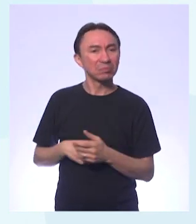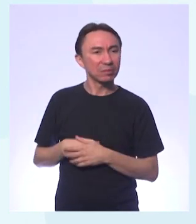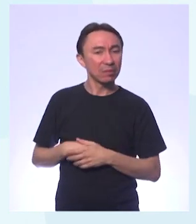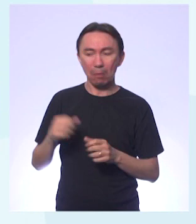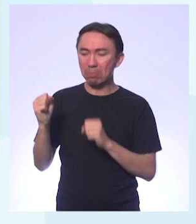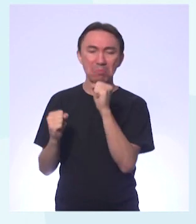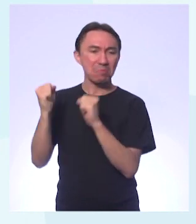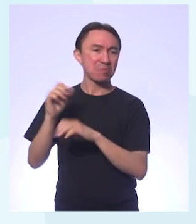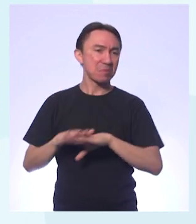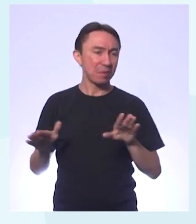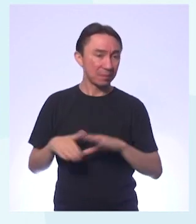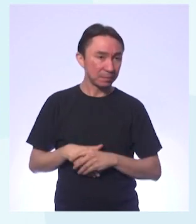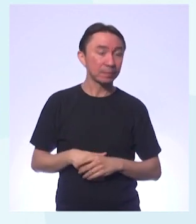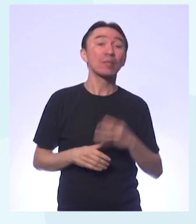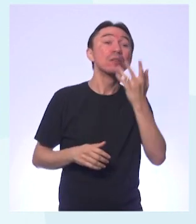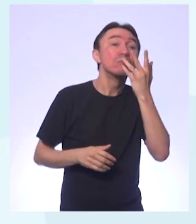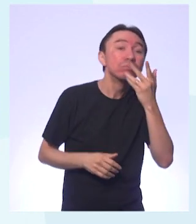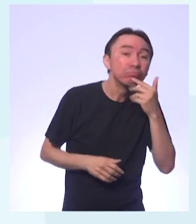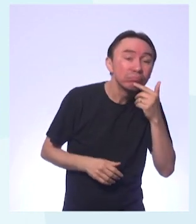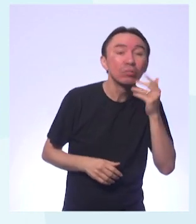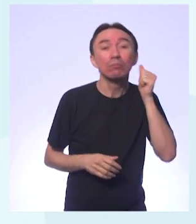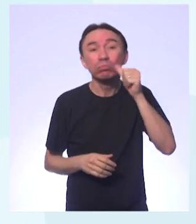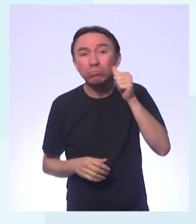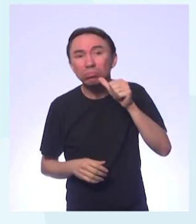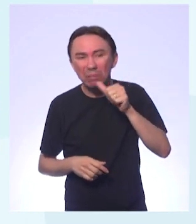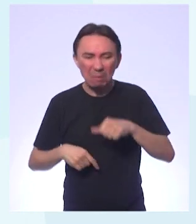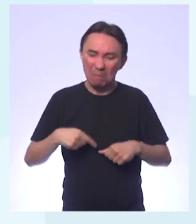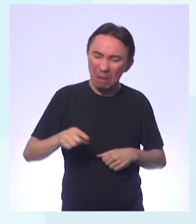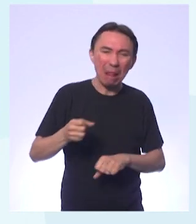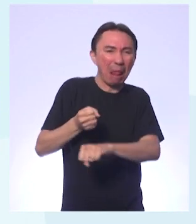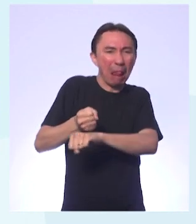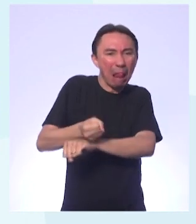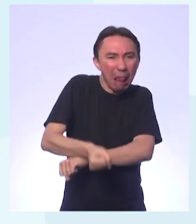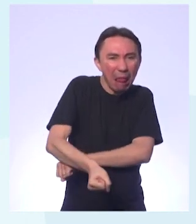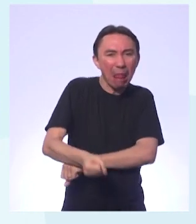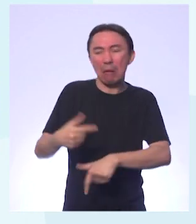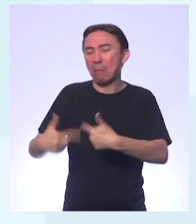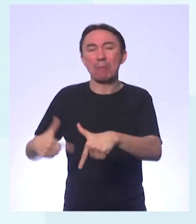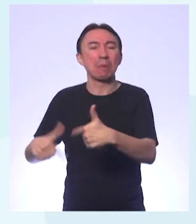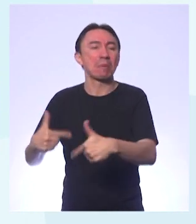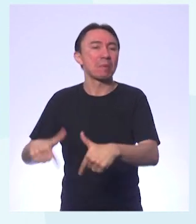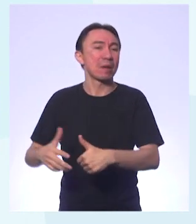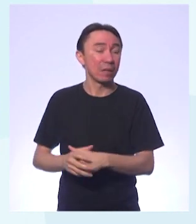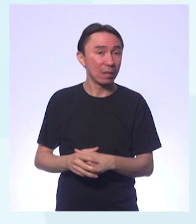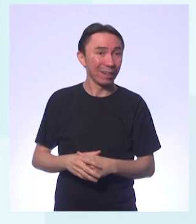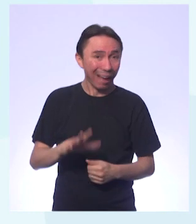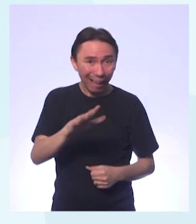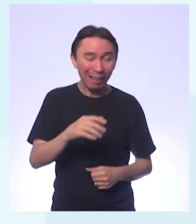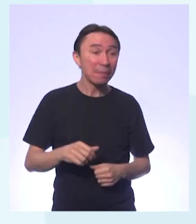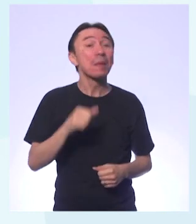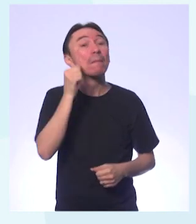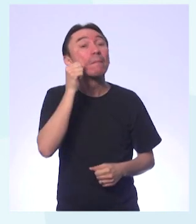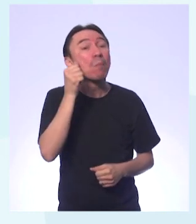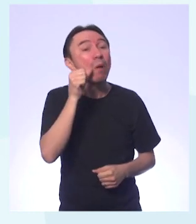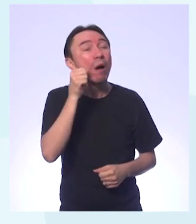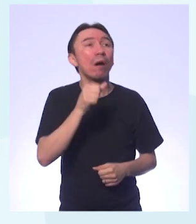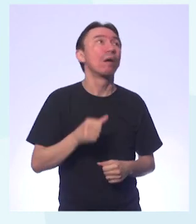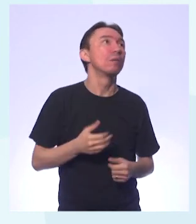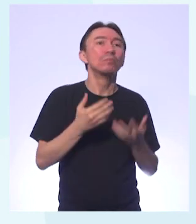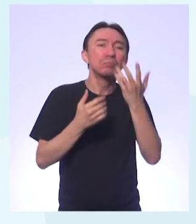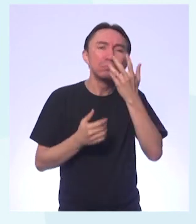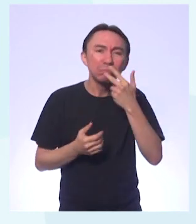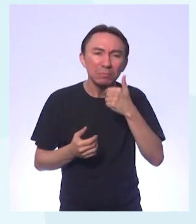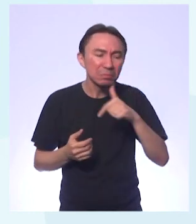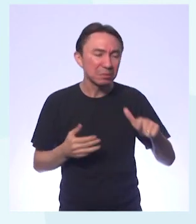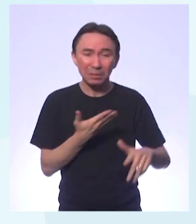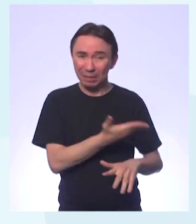e da criança. Já falamos muito sobre isto. Não estamos falando da mulher e da criança em detrimento da condição do homem,